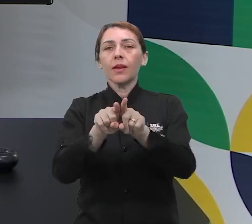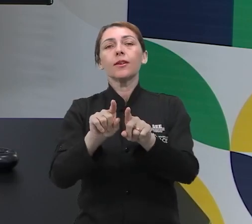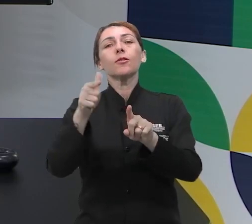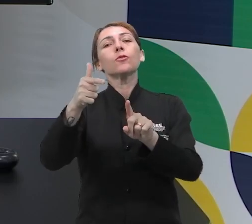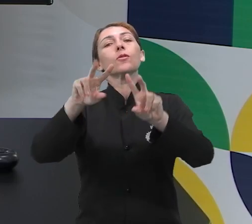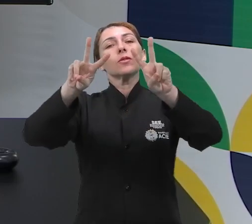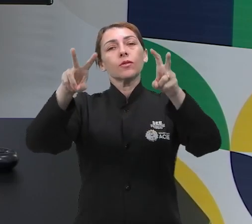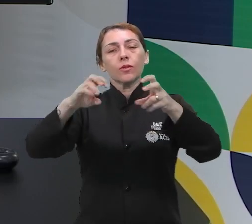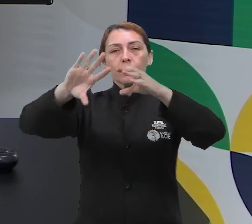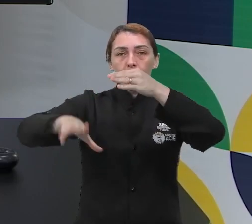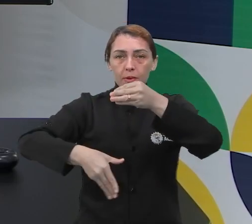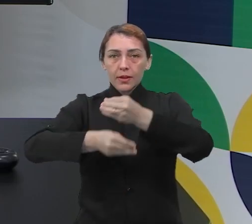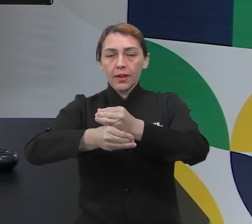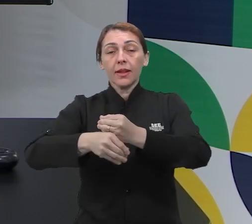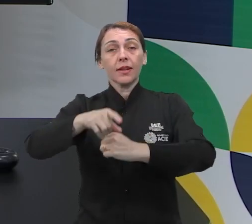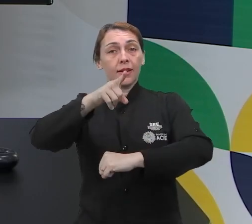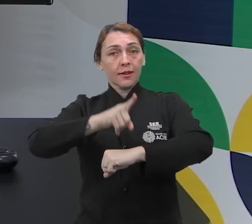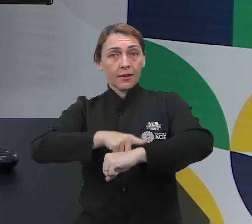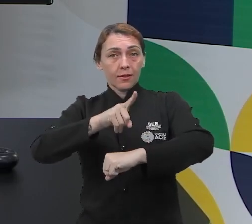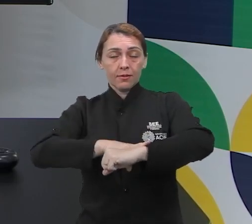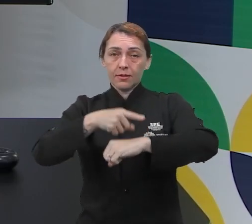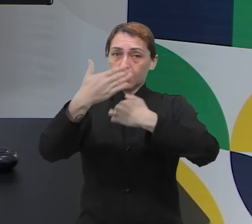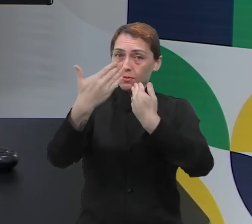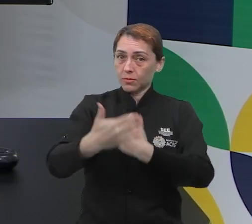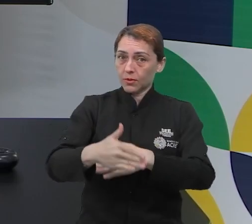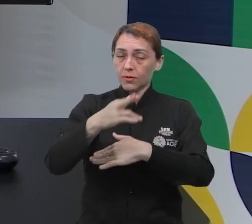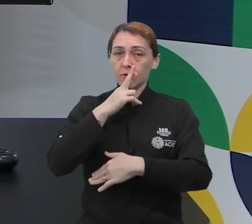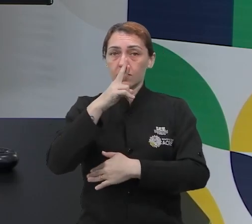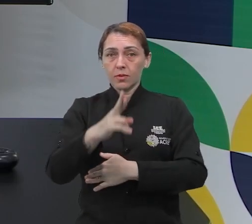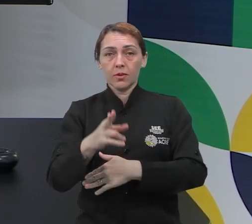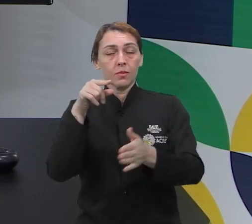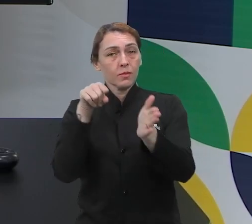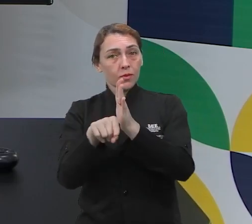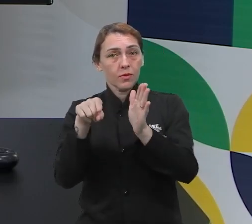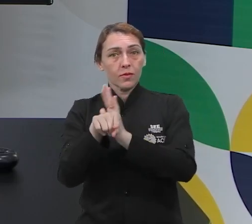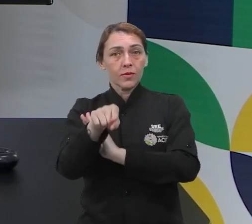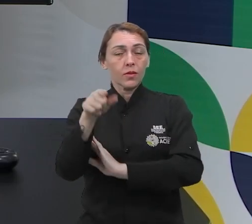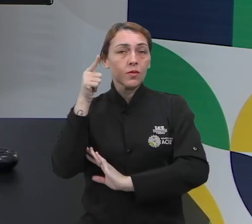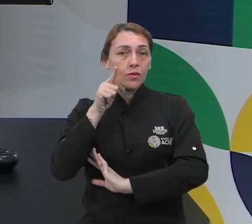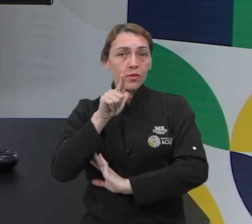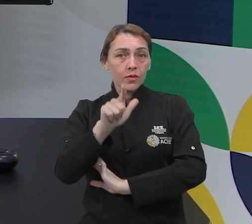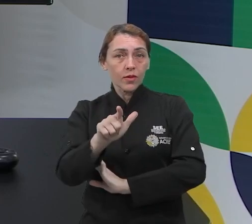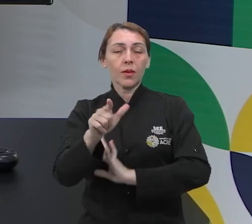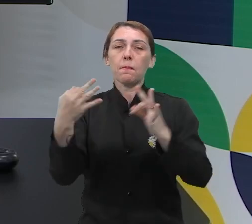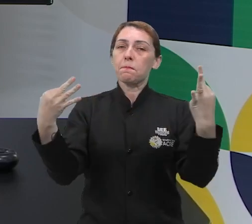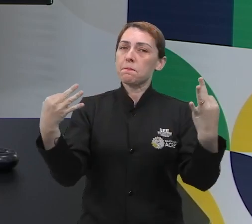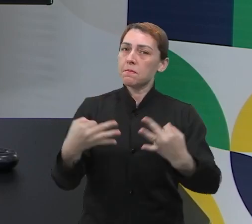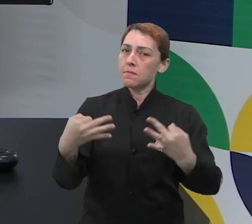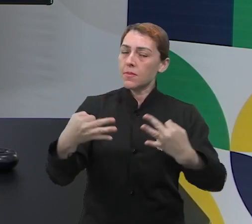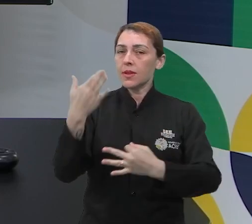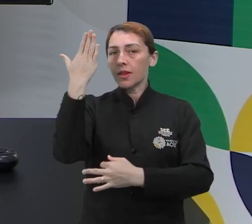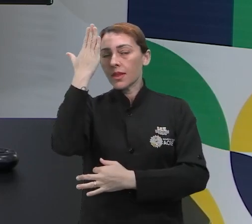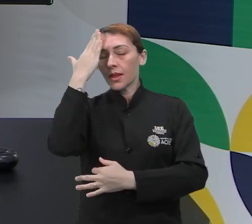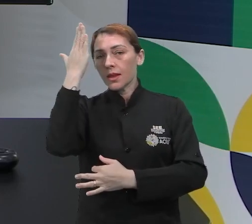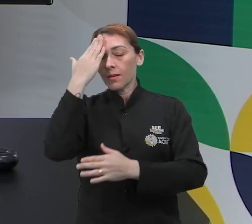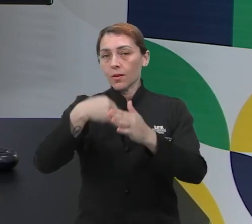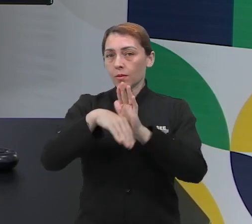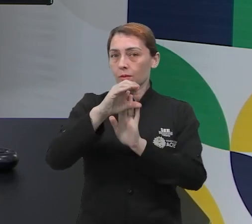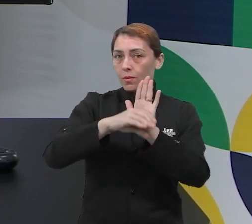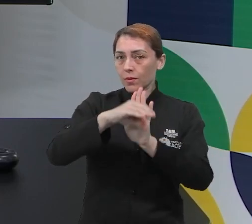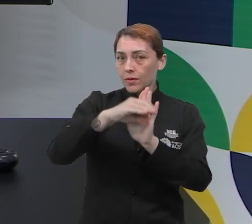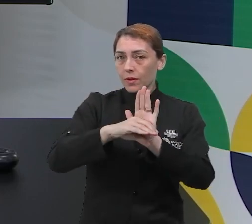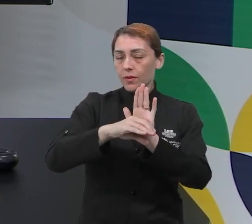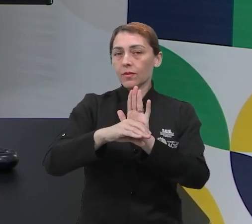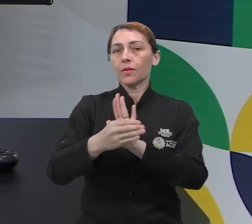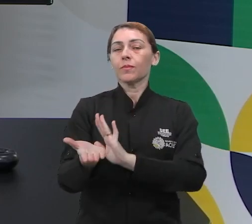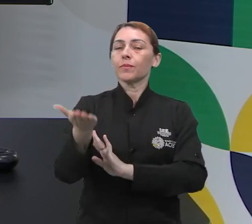assuntos, complementar e na hora lá da sua prova, de resolver sua questão, você conseguir perfeitamente aí entender os conceitos. Então